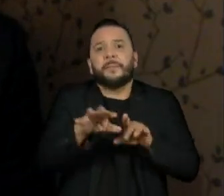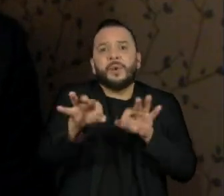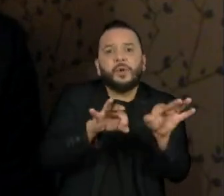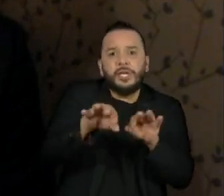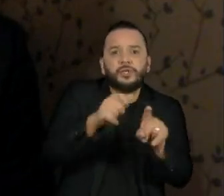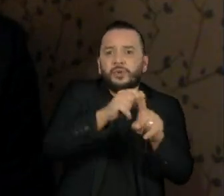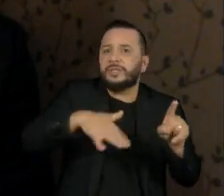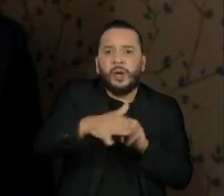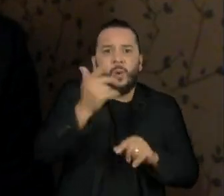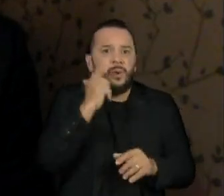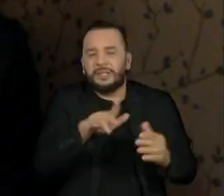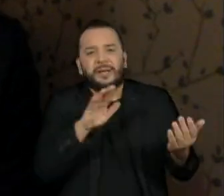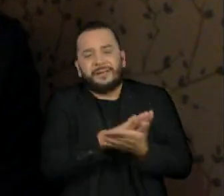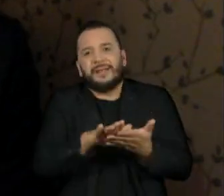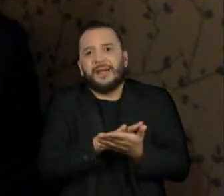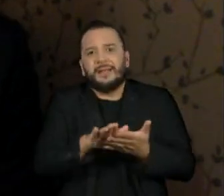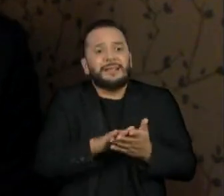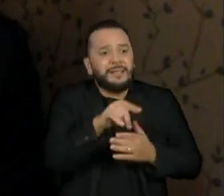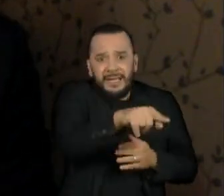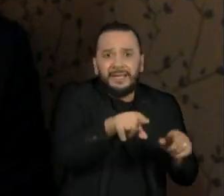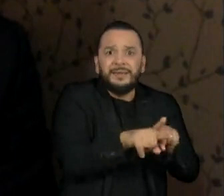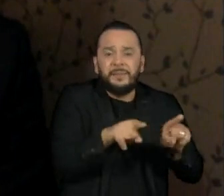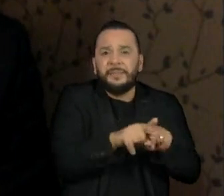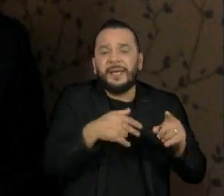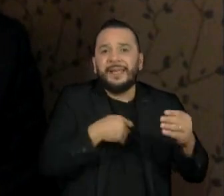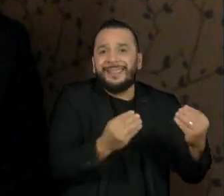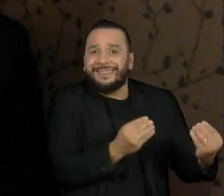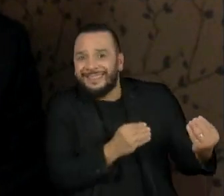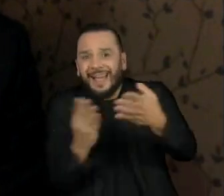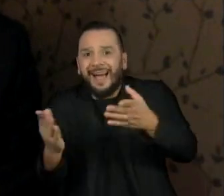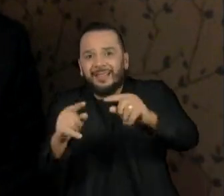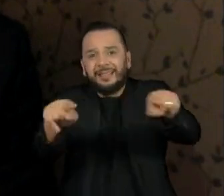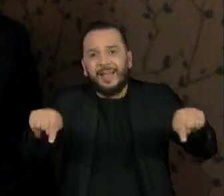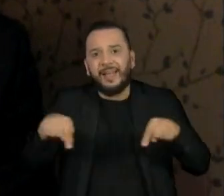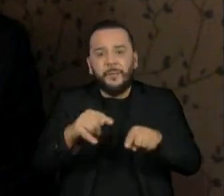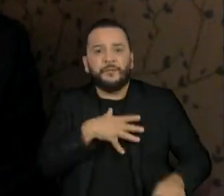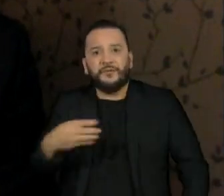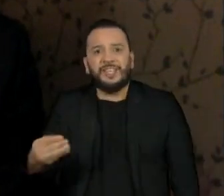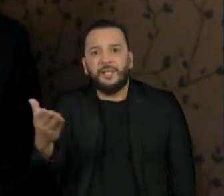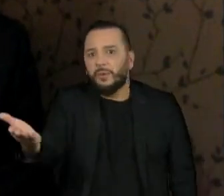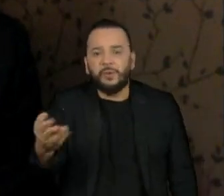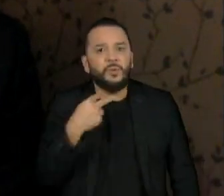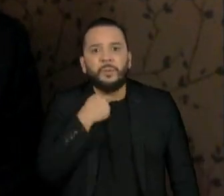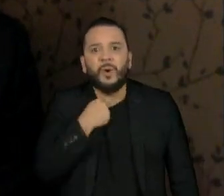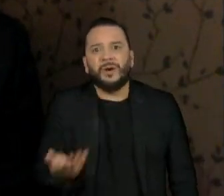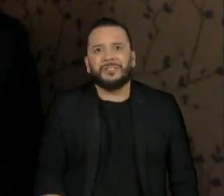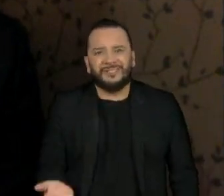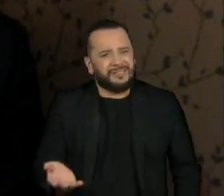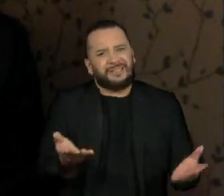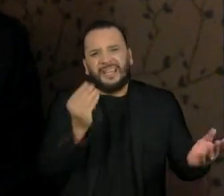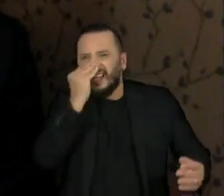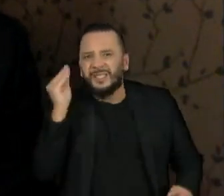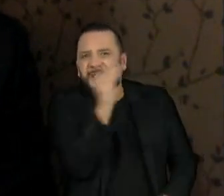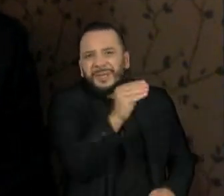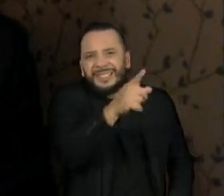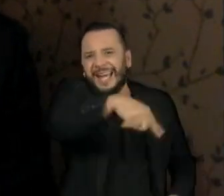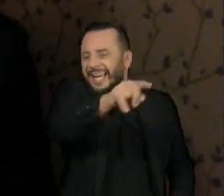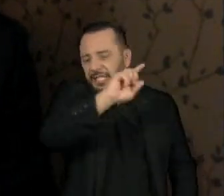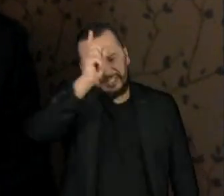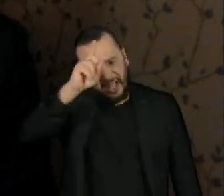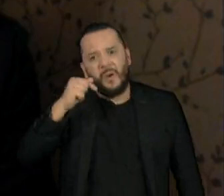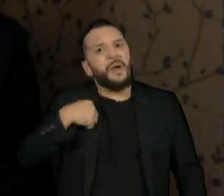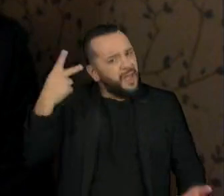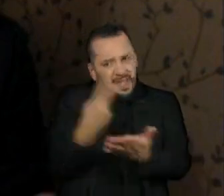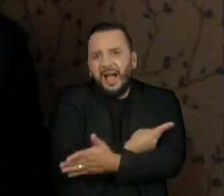não conseguem passar a terra para os seus herdeiros. Esquecer isso é um equívoco grave com milhares de